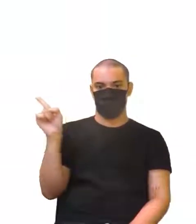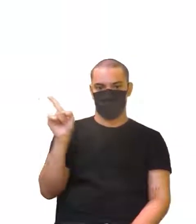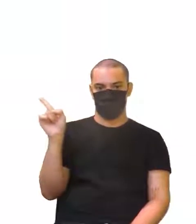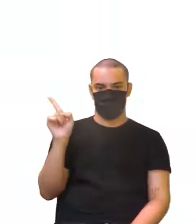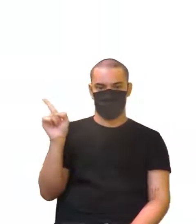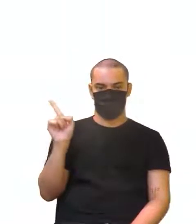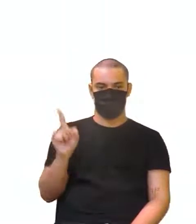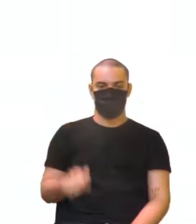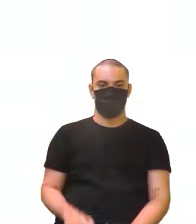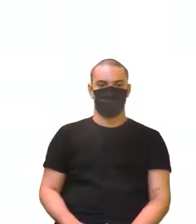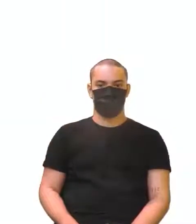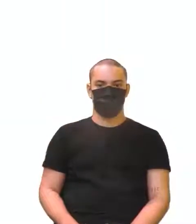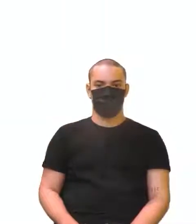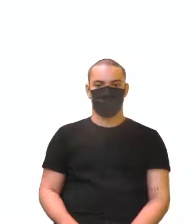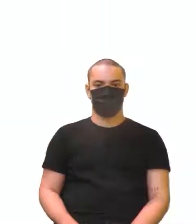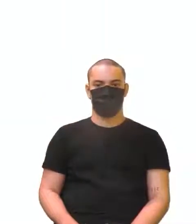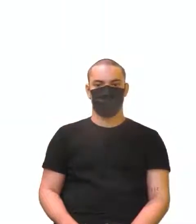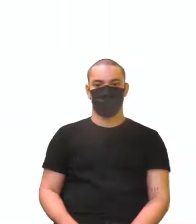você analisar,